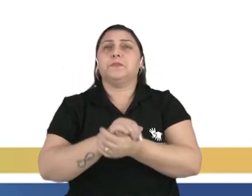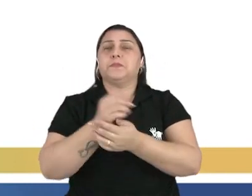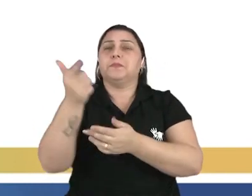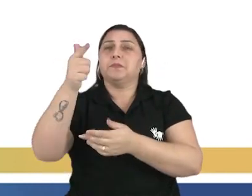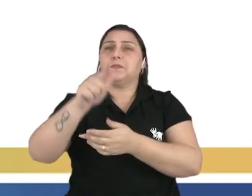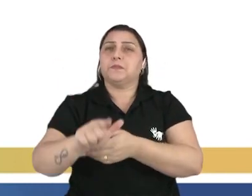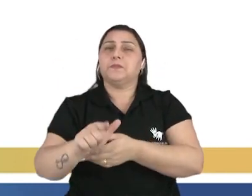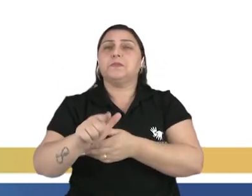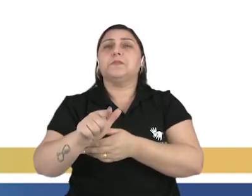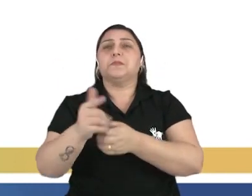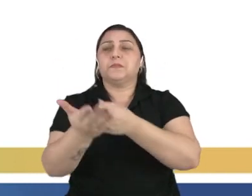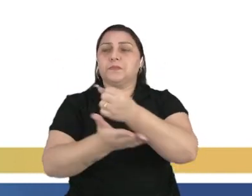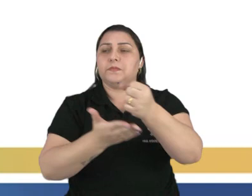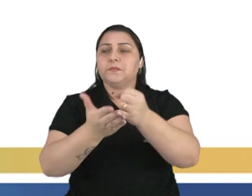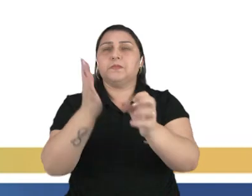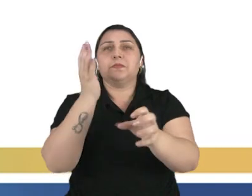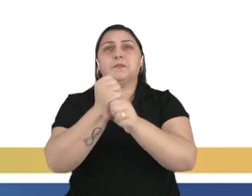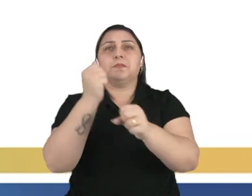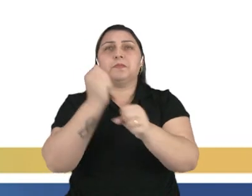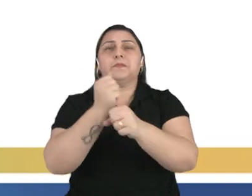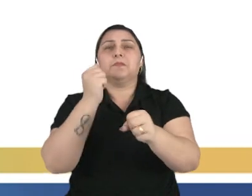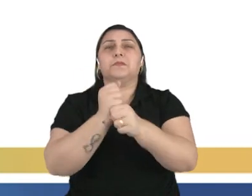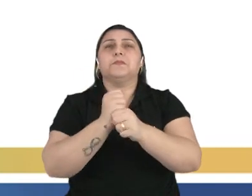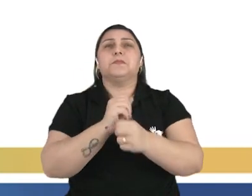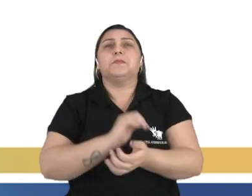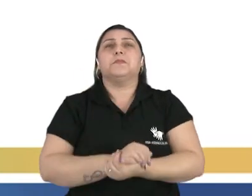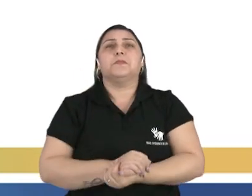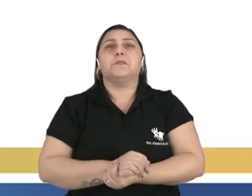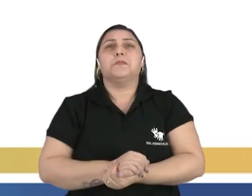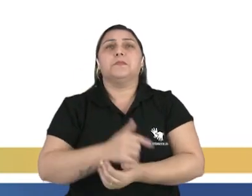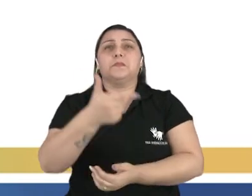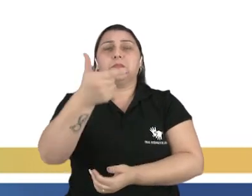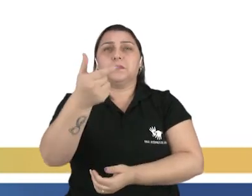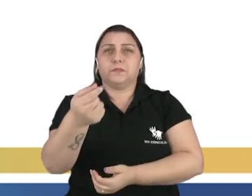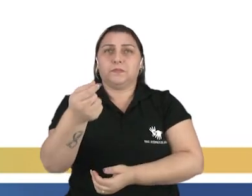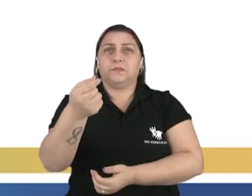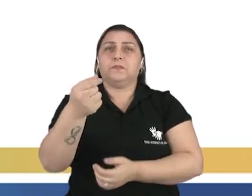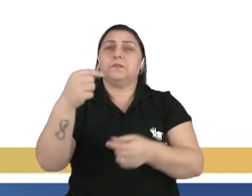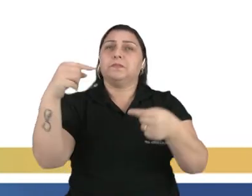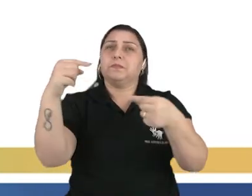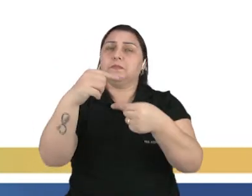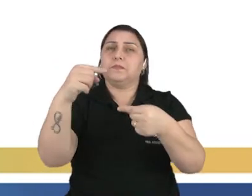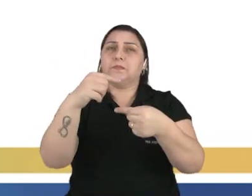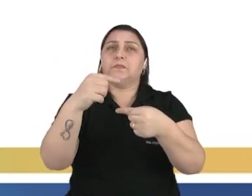repetir a base e somar os expoentes. Então vai fazer 20